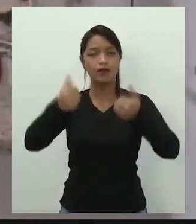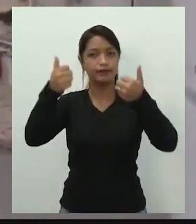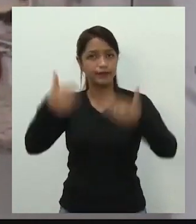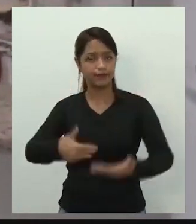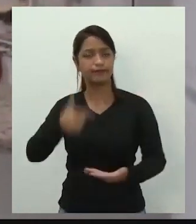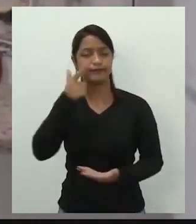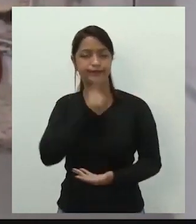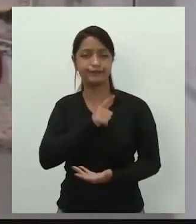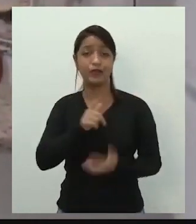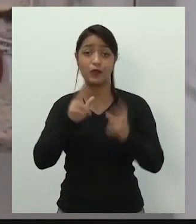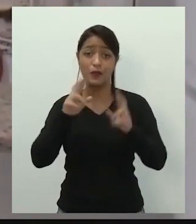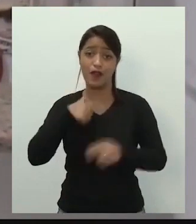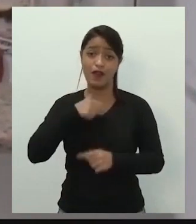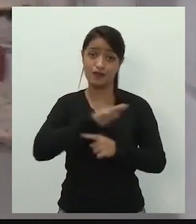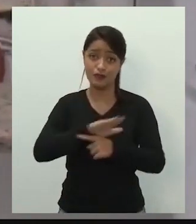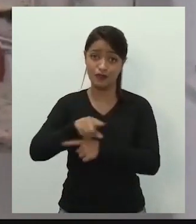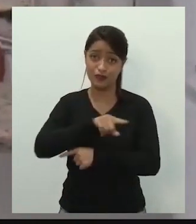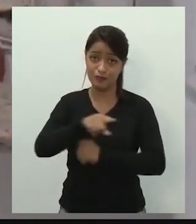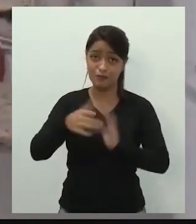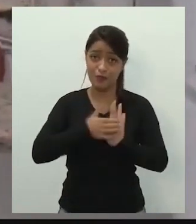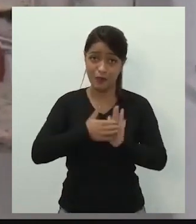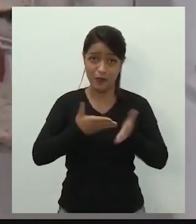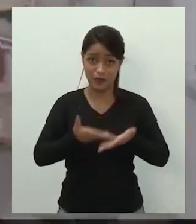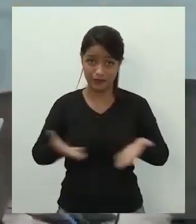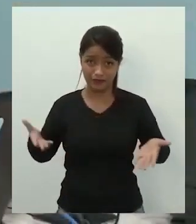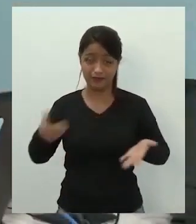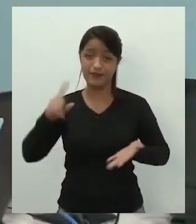proposta é essa e até a próxima.